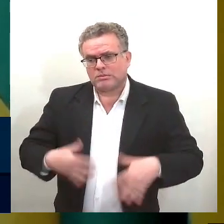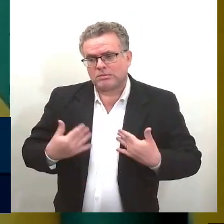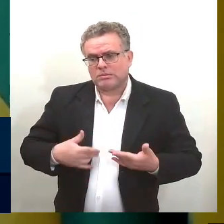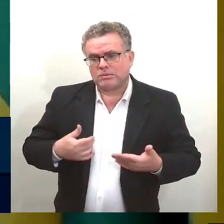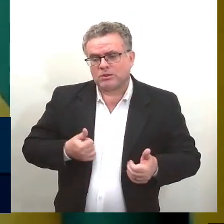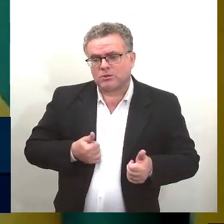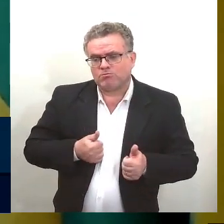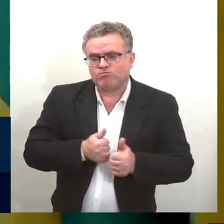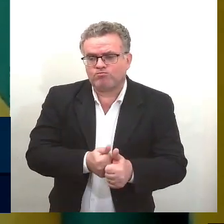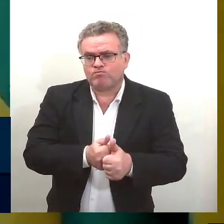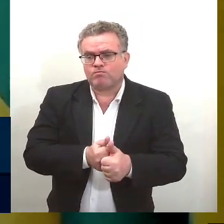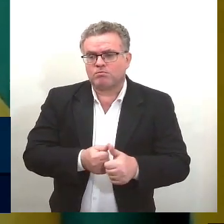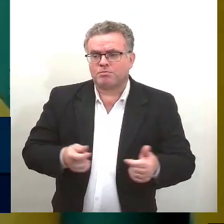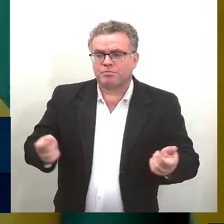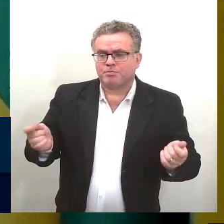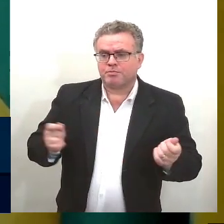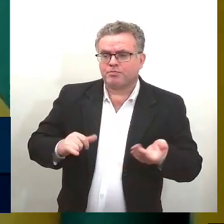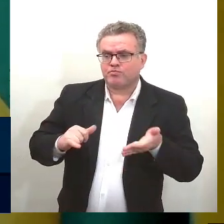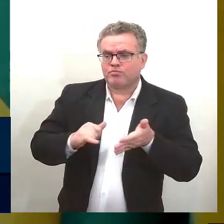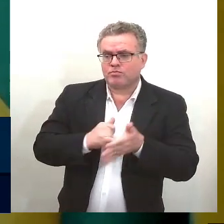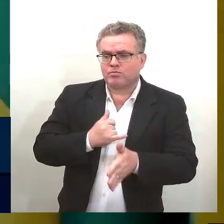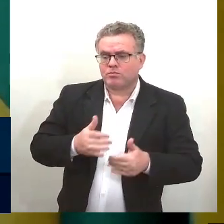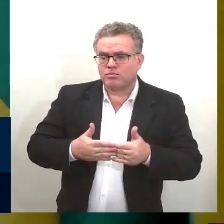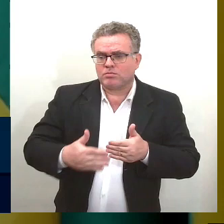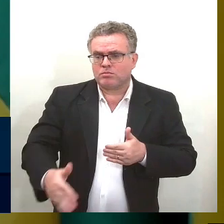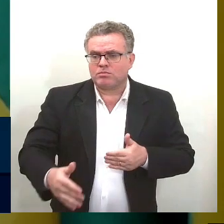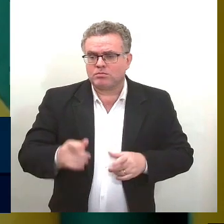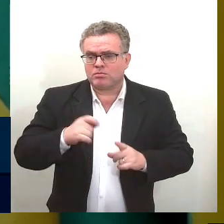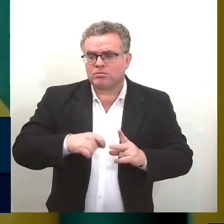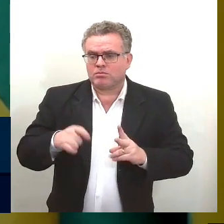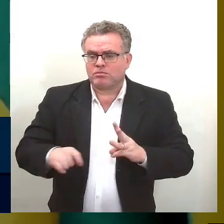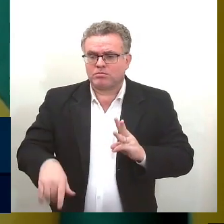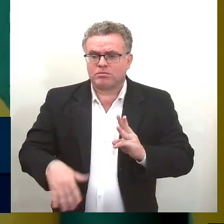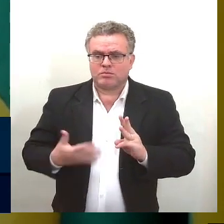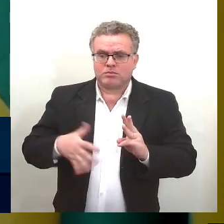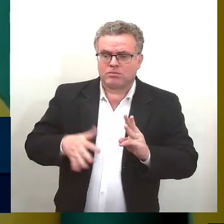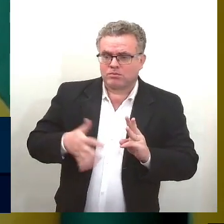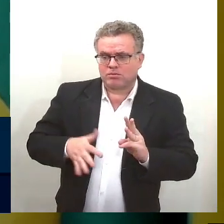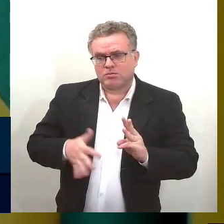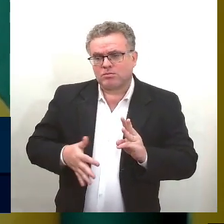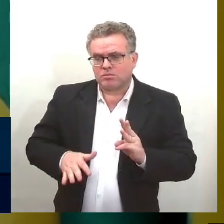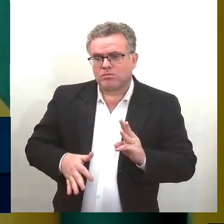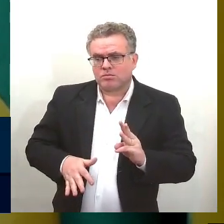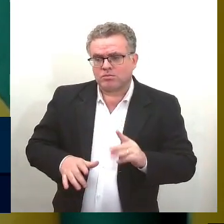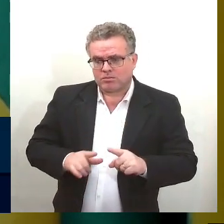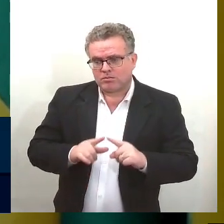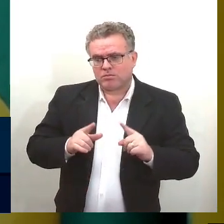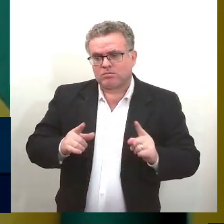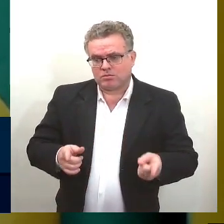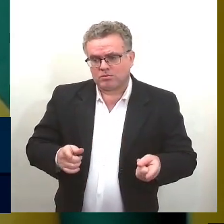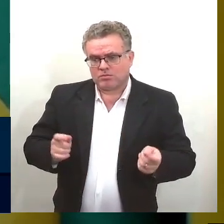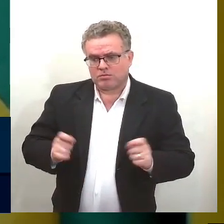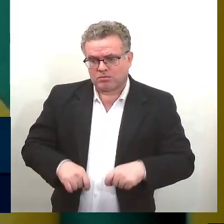contrato em 2-3 meses no máximo, acredito. Mas a gente está com os recursos, está tudo certinho já.